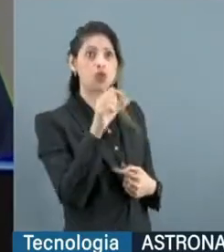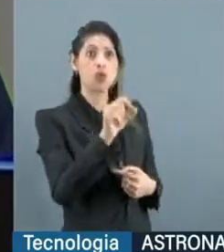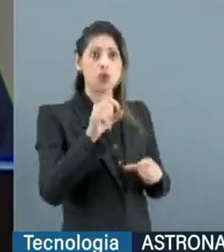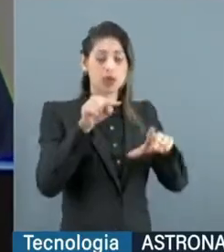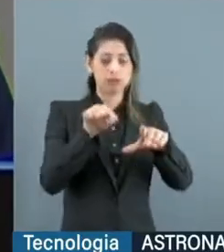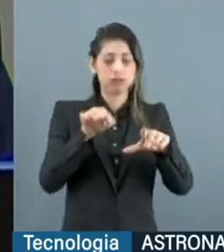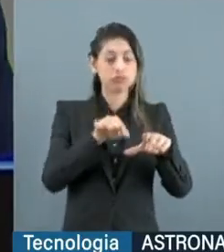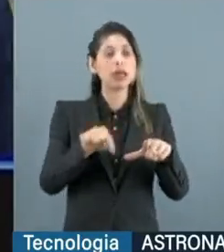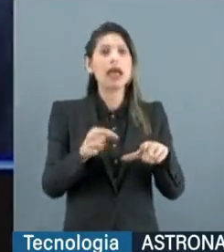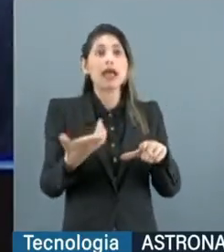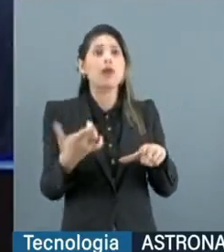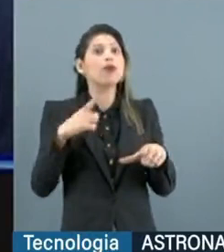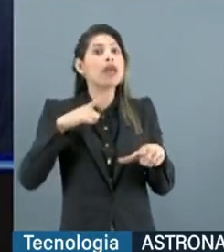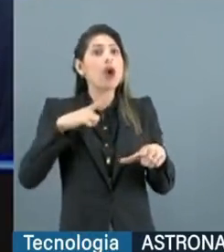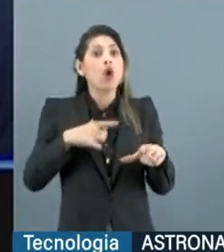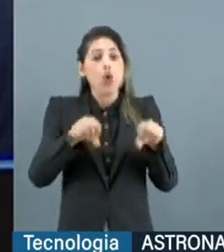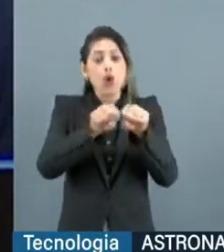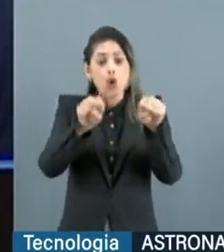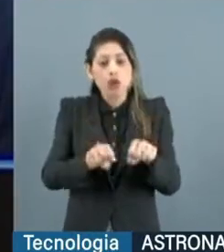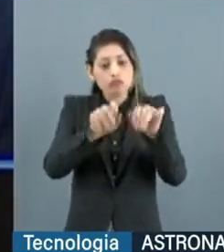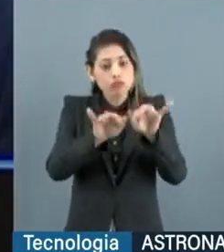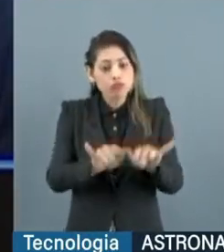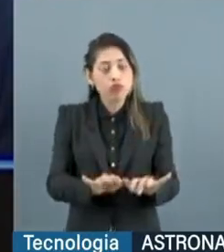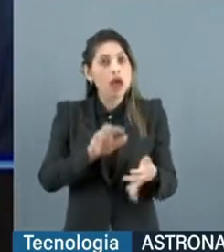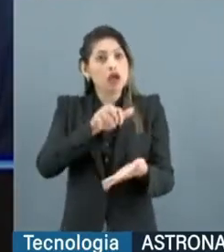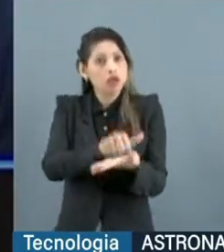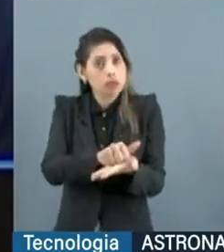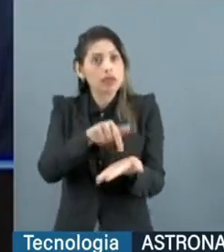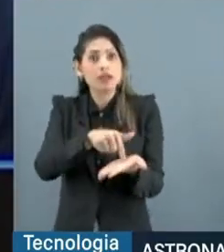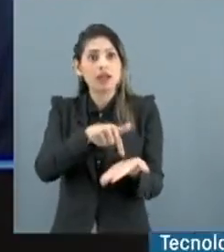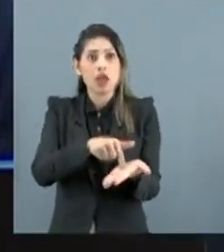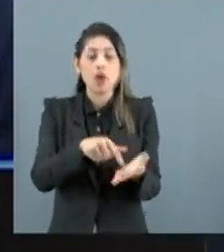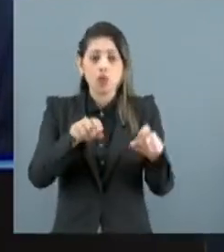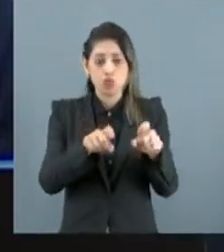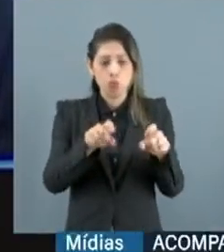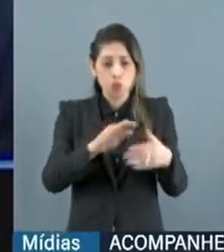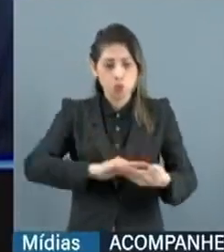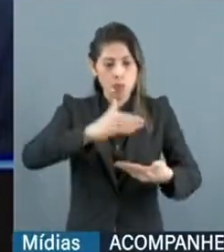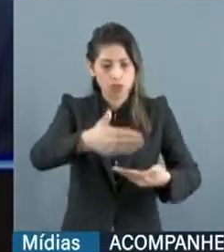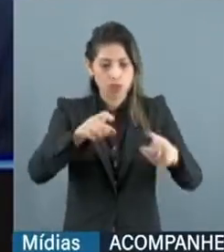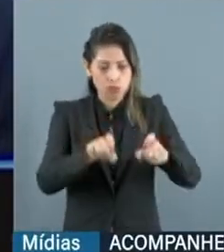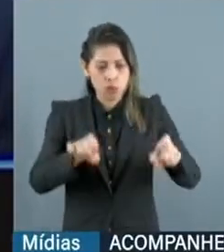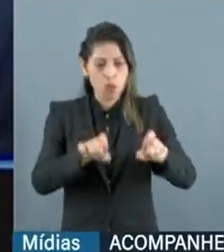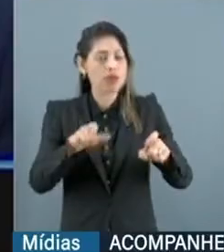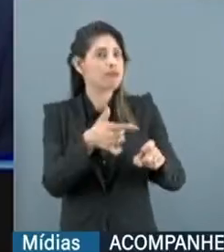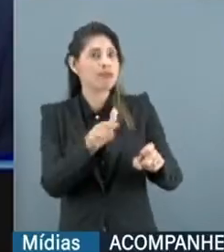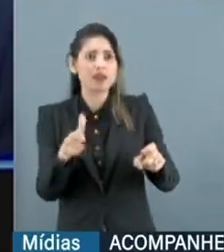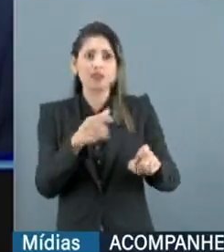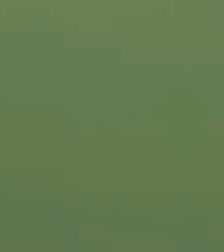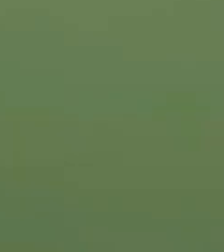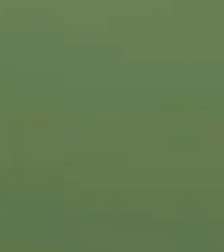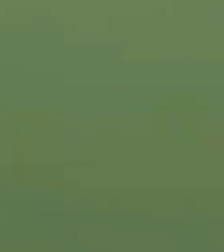não tem acesso à internet. Então, uma invasão de fora seria impossível. Você explicou isso aí. Expliquei isso aí. Deve ter ficado triste, né?